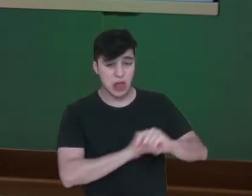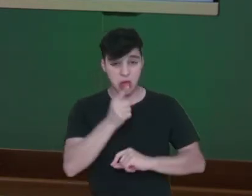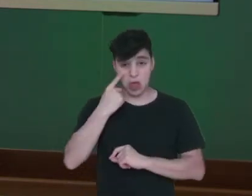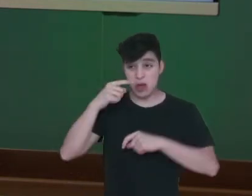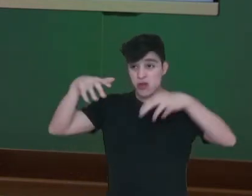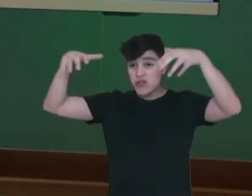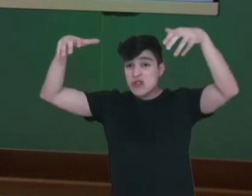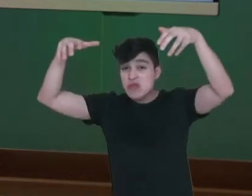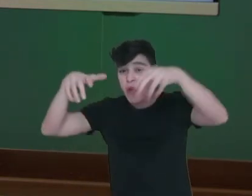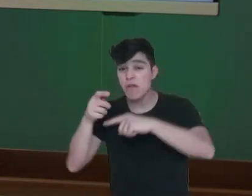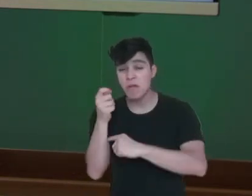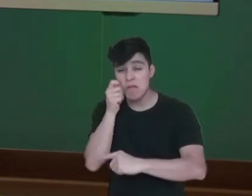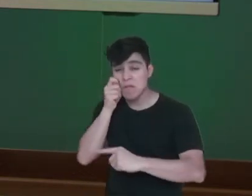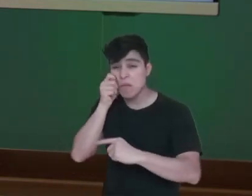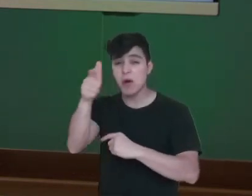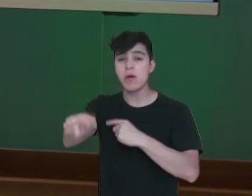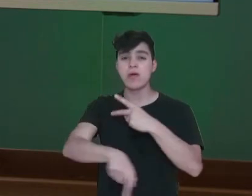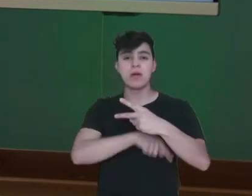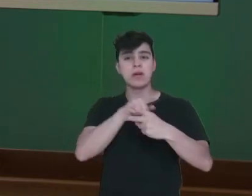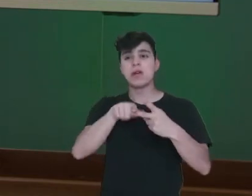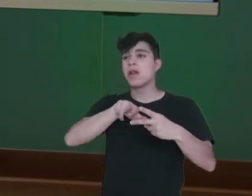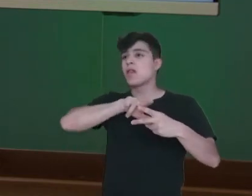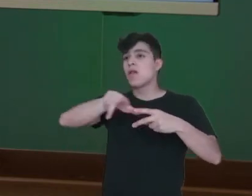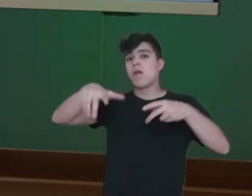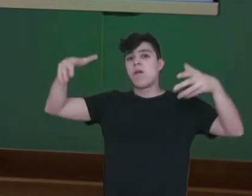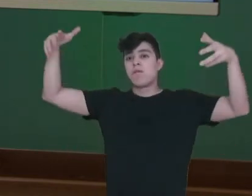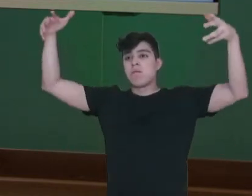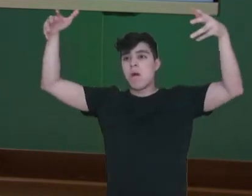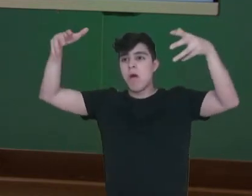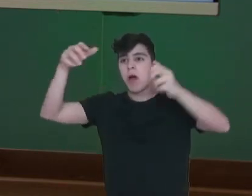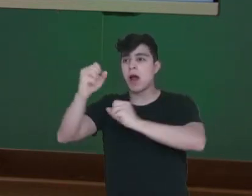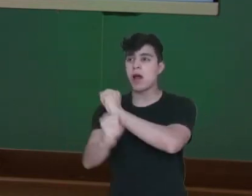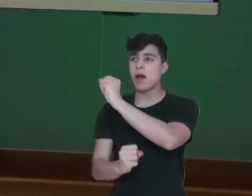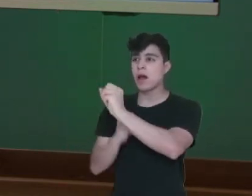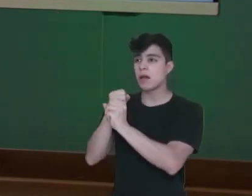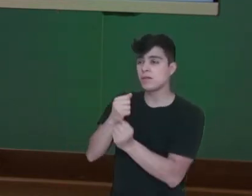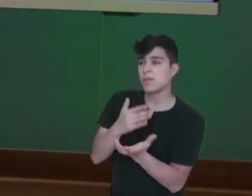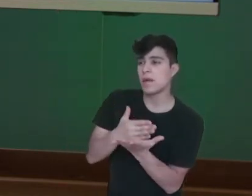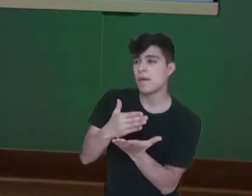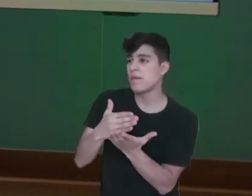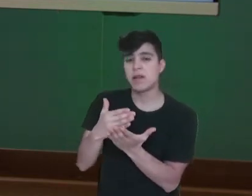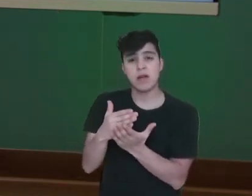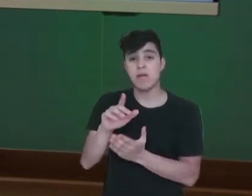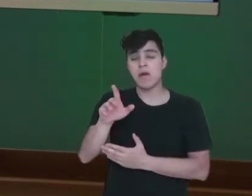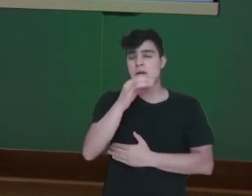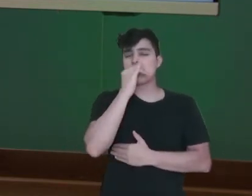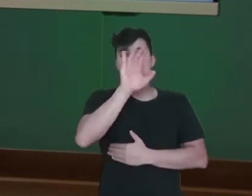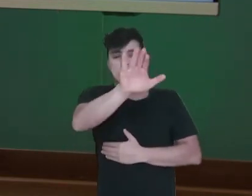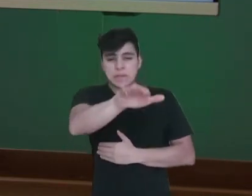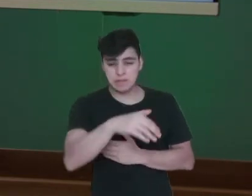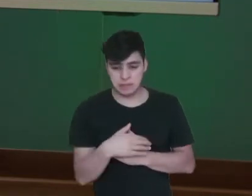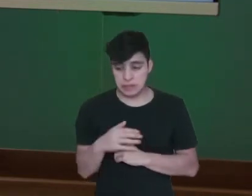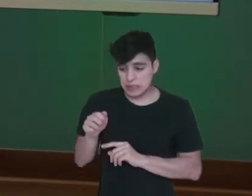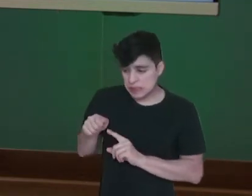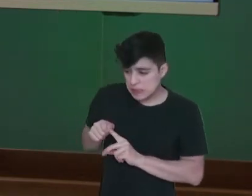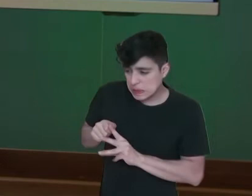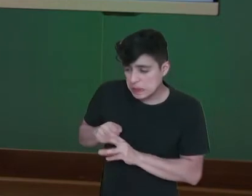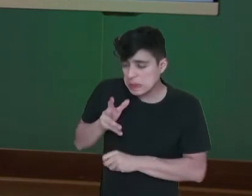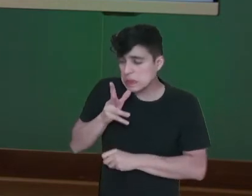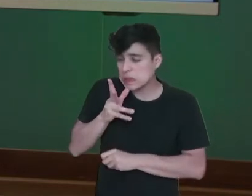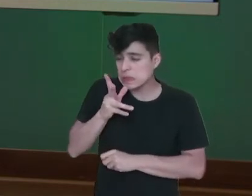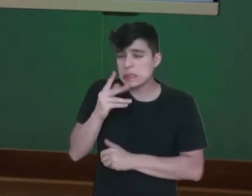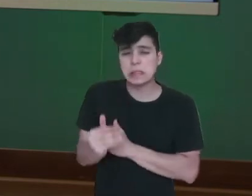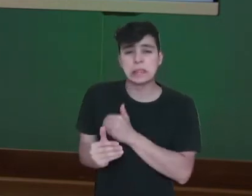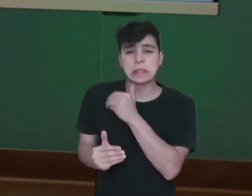Chove pouco e não é distribuído ao longo do ano todo. Então fica ali longos períodos,